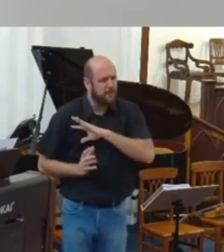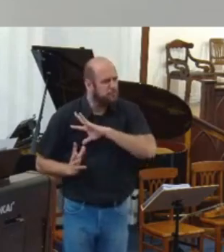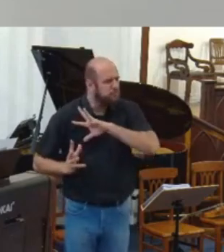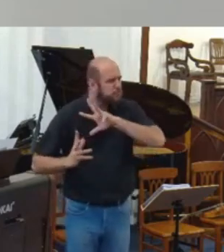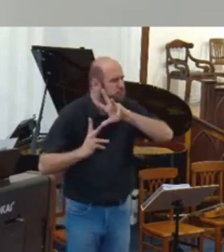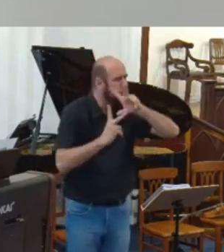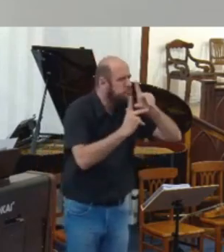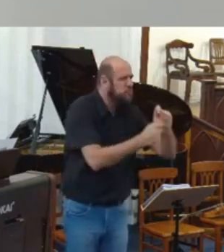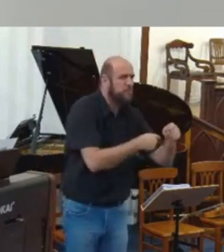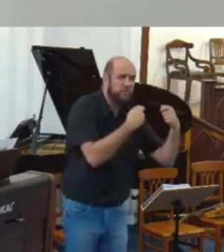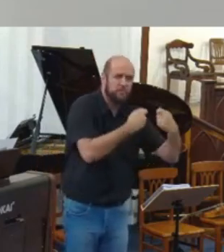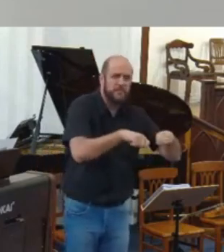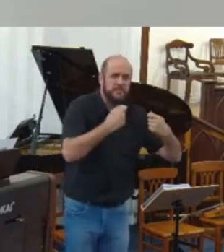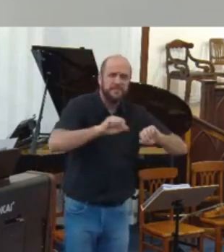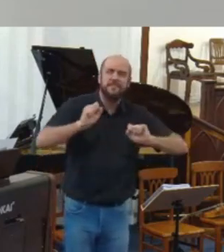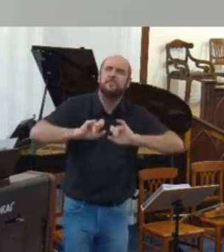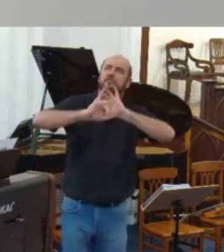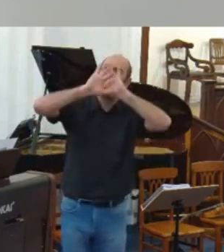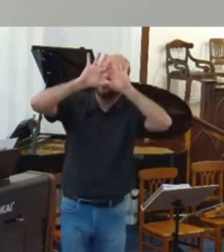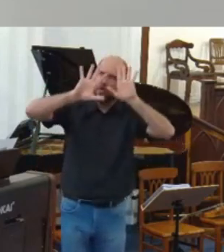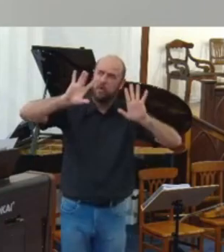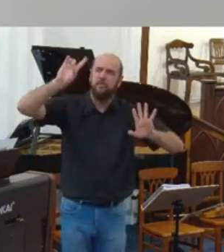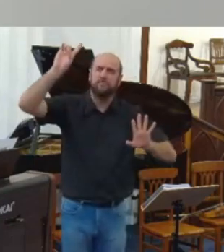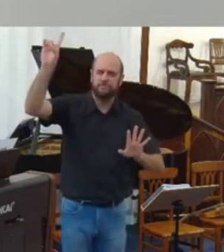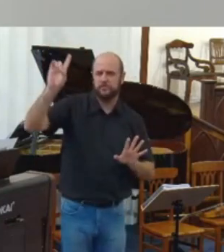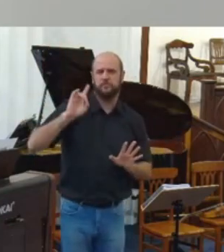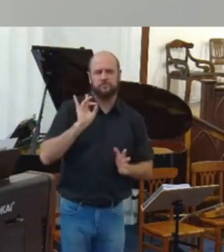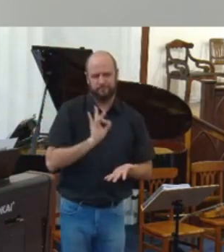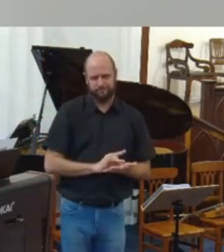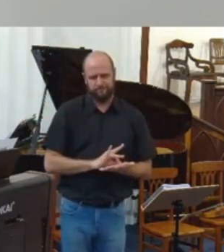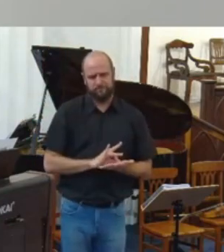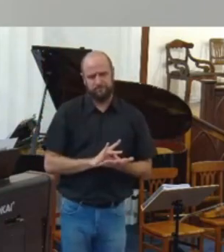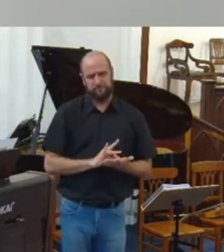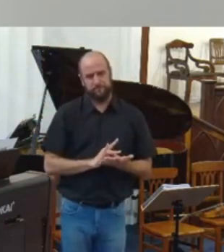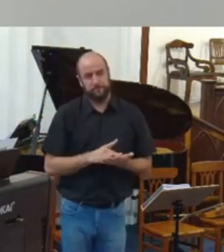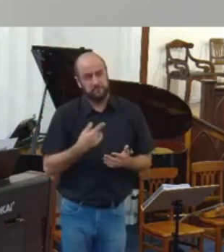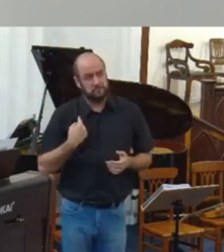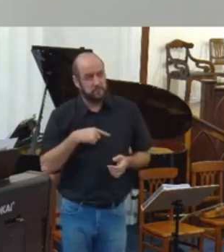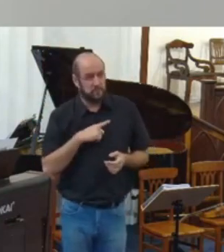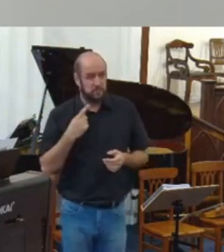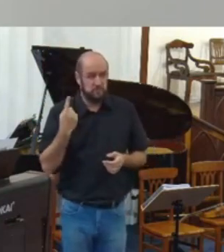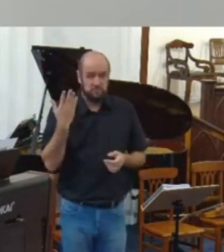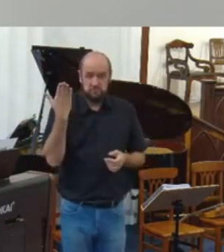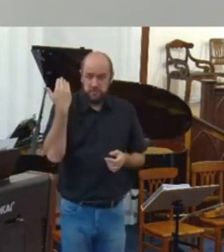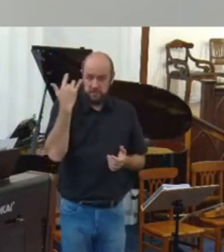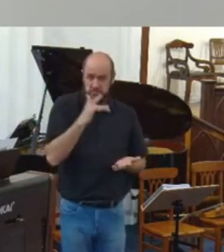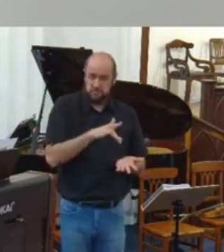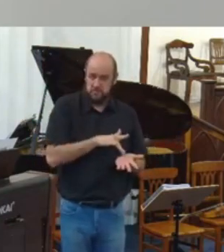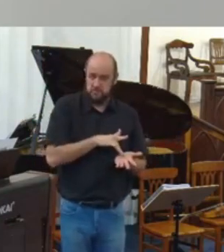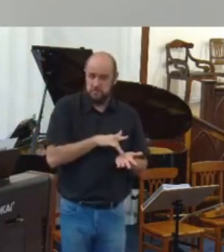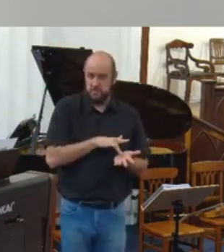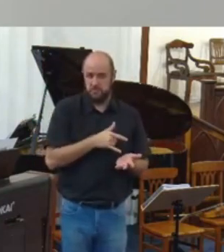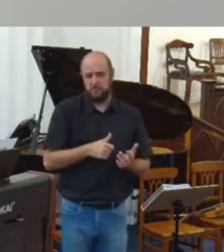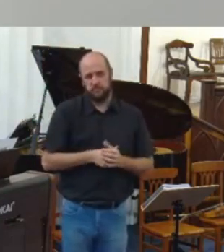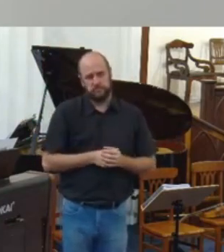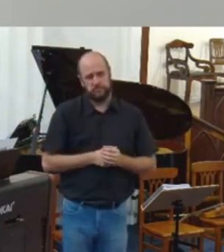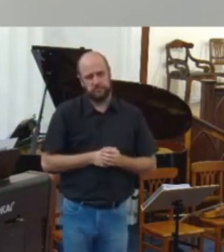e carecem da glória de Deus, e que nós éramos inimigos.